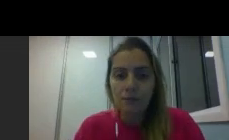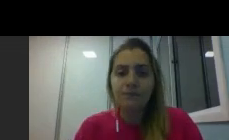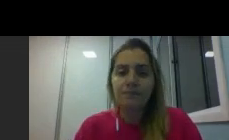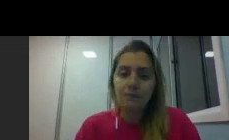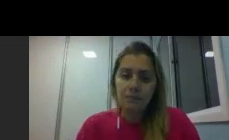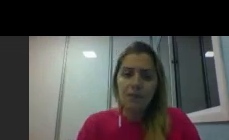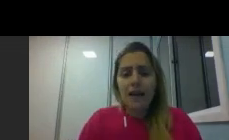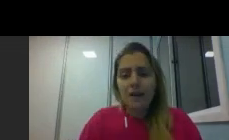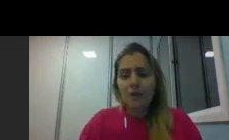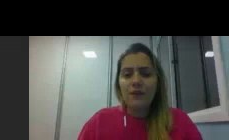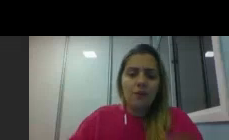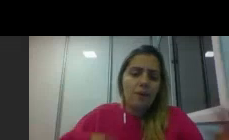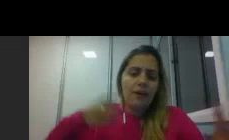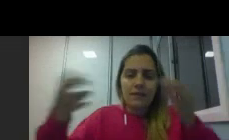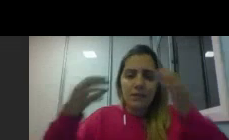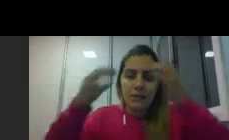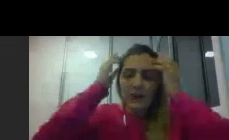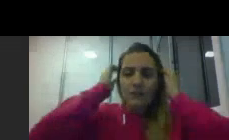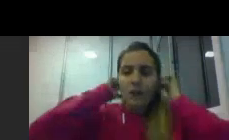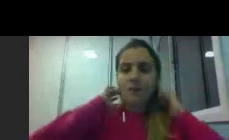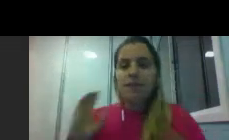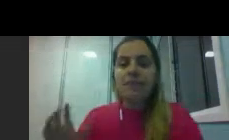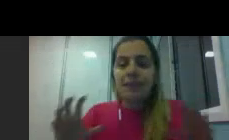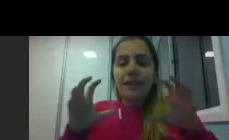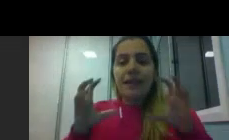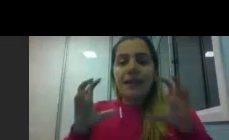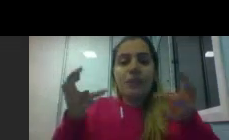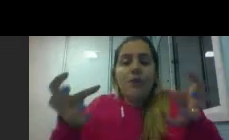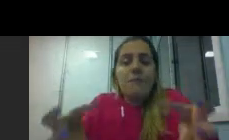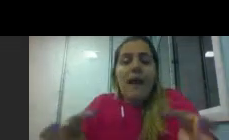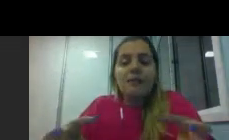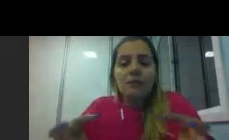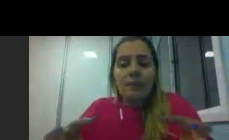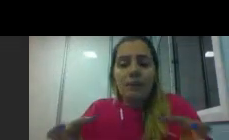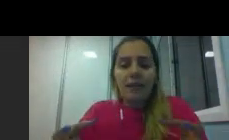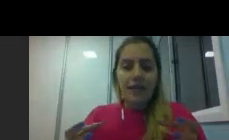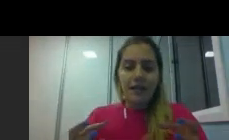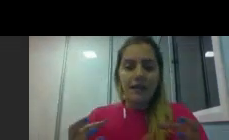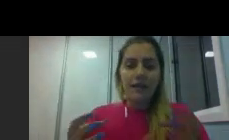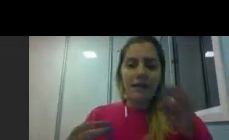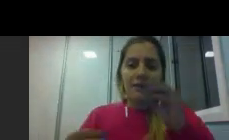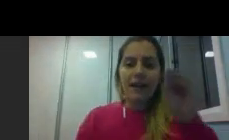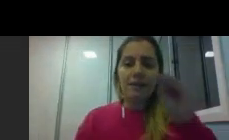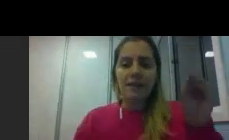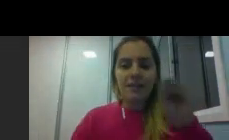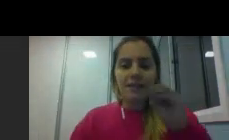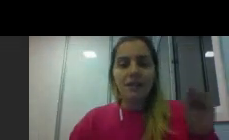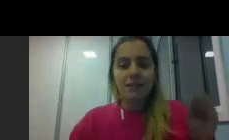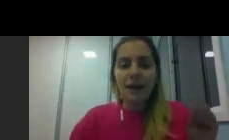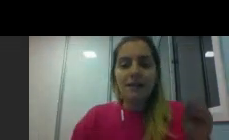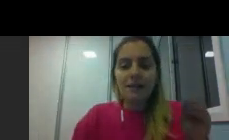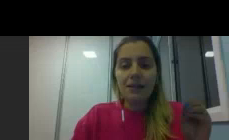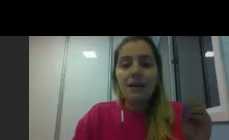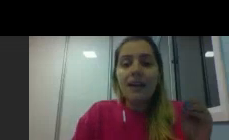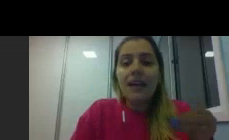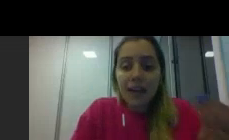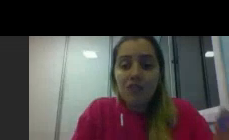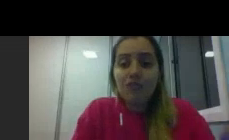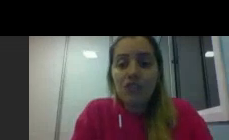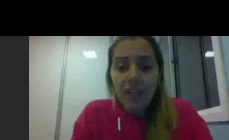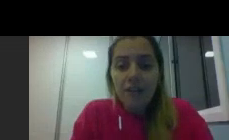tá bom? Claro, eu estou falando bolinhas e quadrados só para vocês entenderem que o formato da proteína que vai estar ali presente nessa